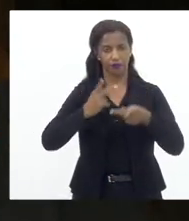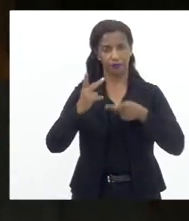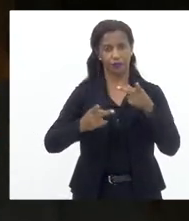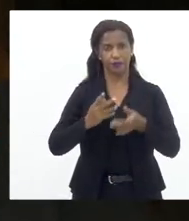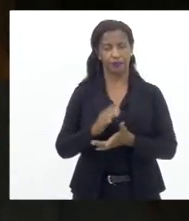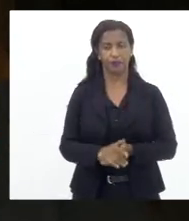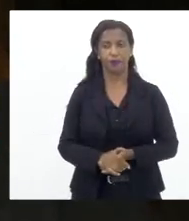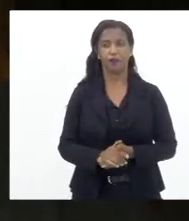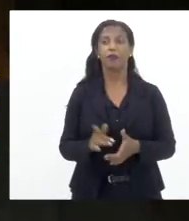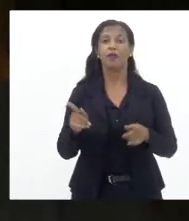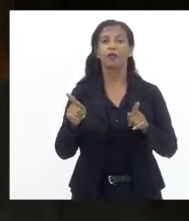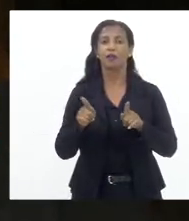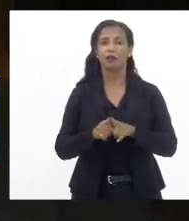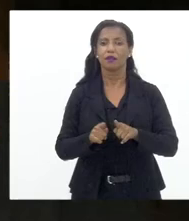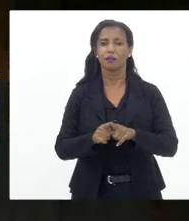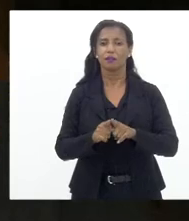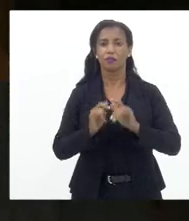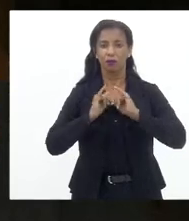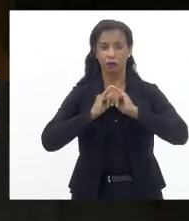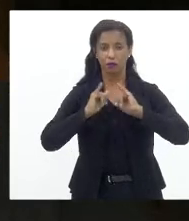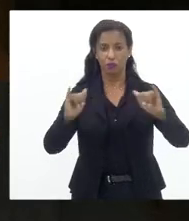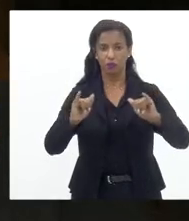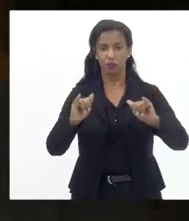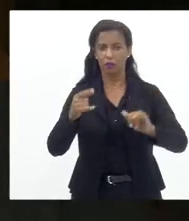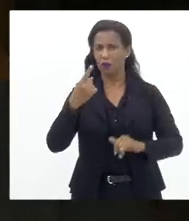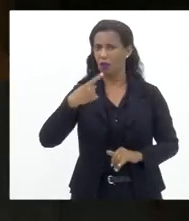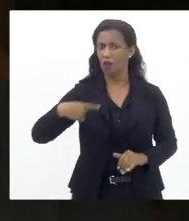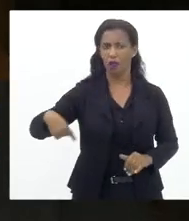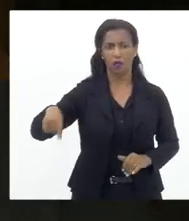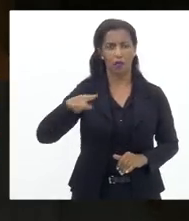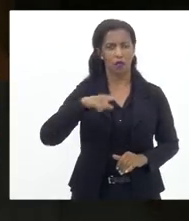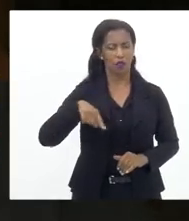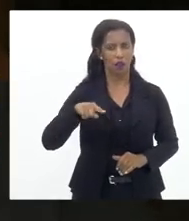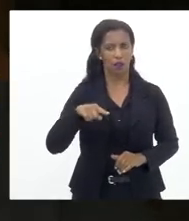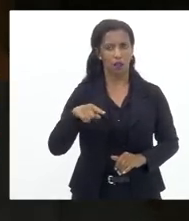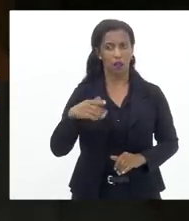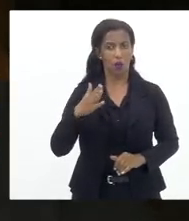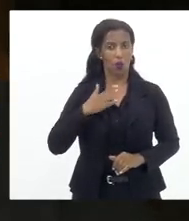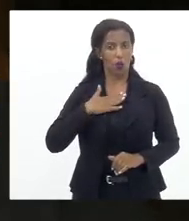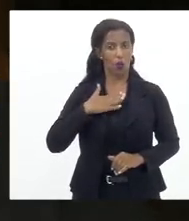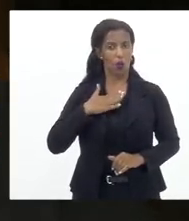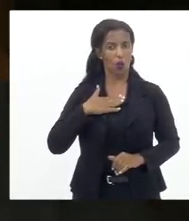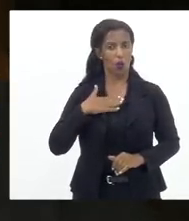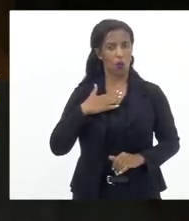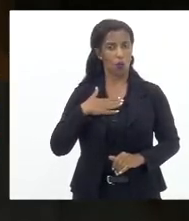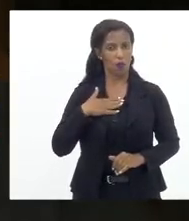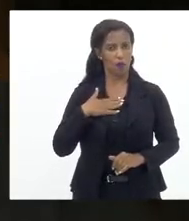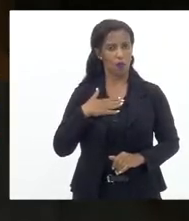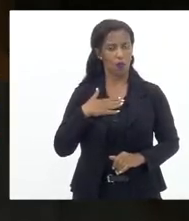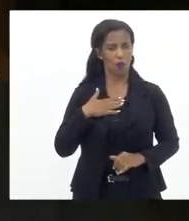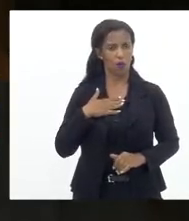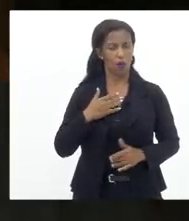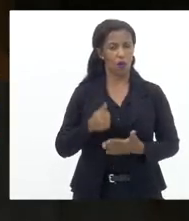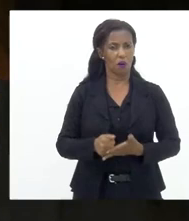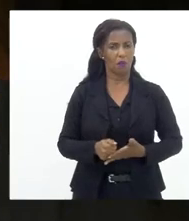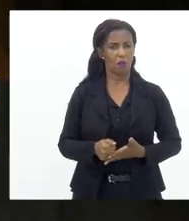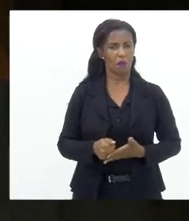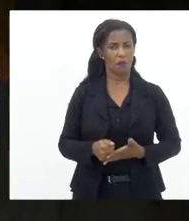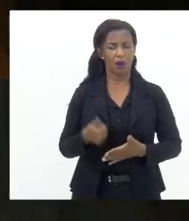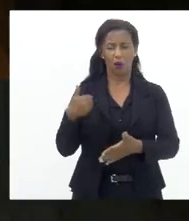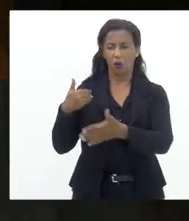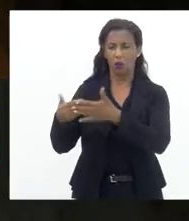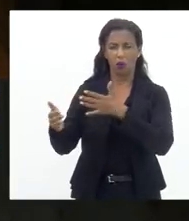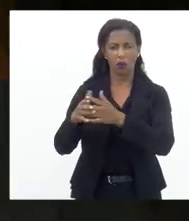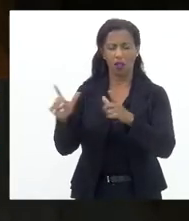e para dizer que não contaram com o deputado estadual Bruno dauaire para sucatear Qualquer